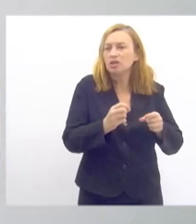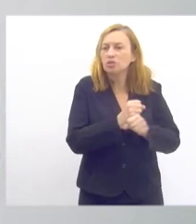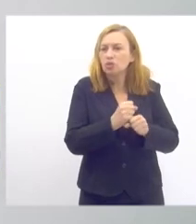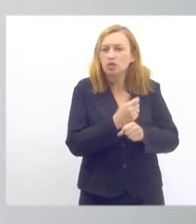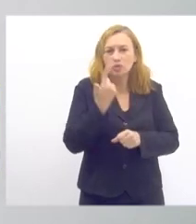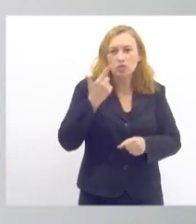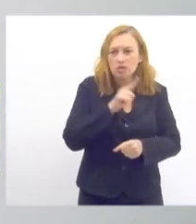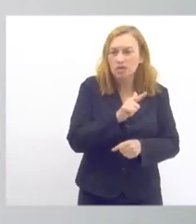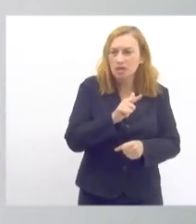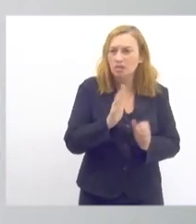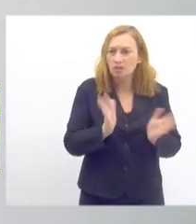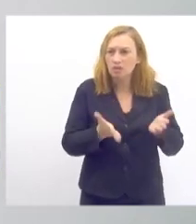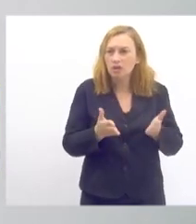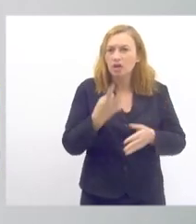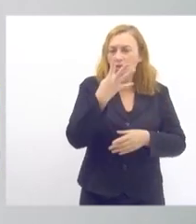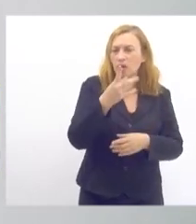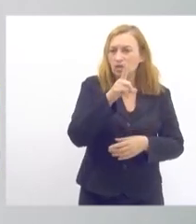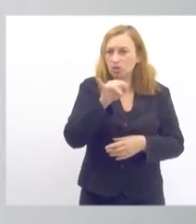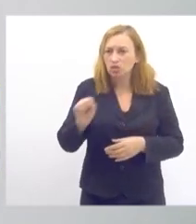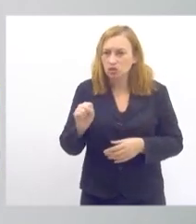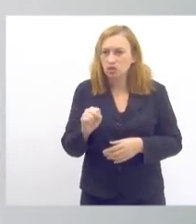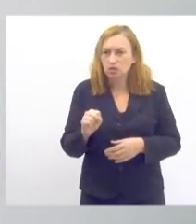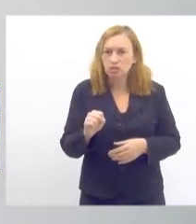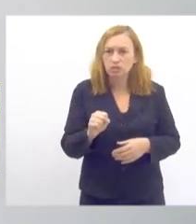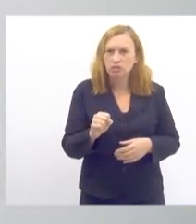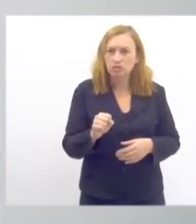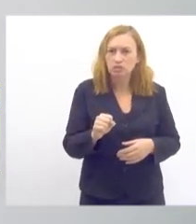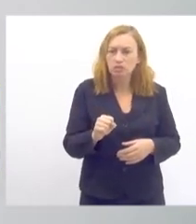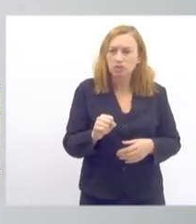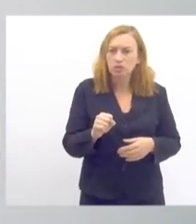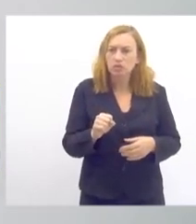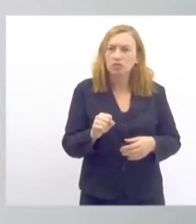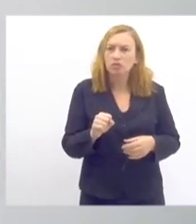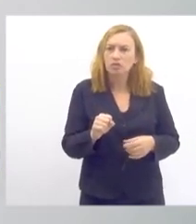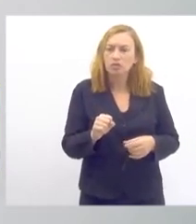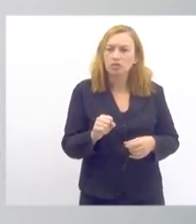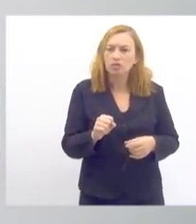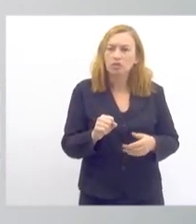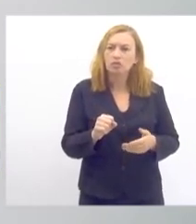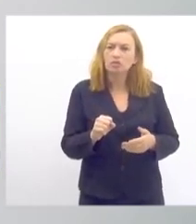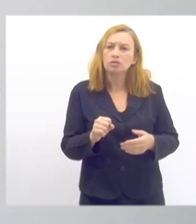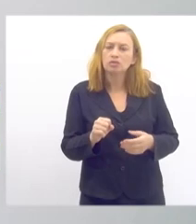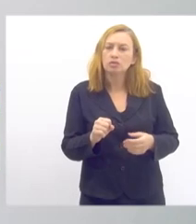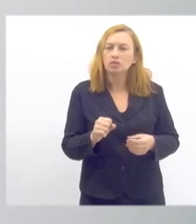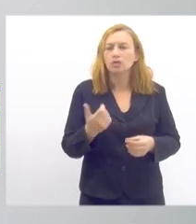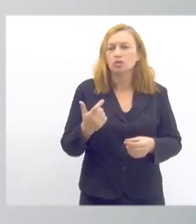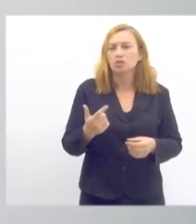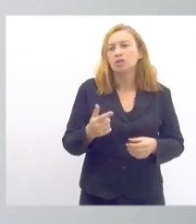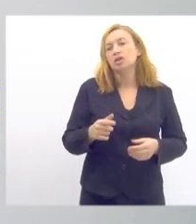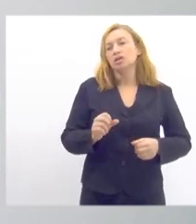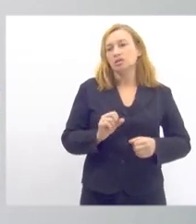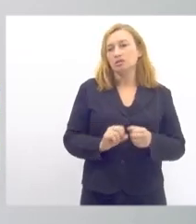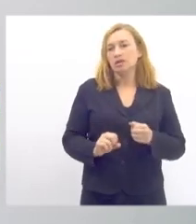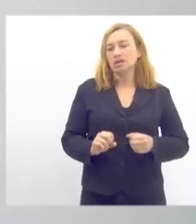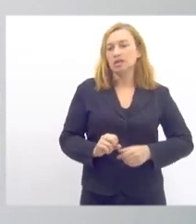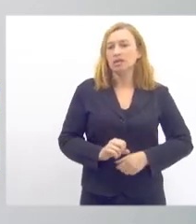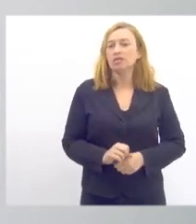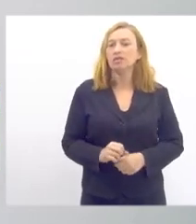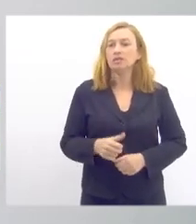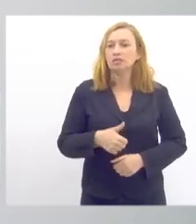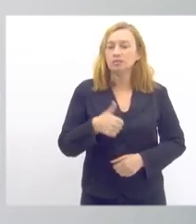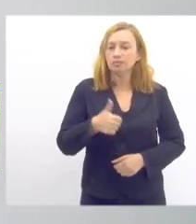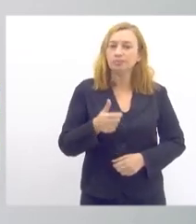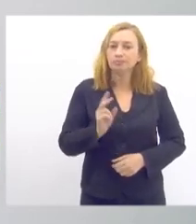conseguiu antecipá-la em pelo menos 4 dias para ganhar alguma margem de manobra para conseguir fazer esses avanços. Então, em primeiro lugar,